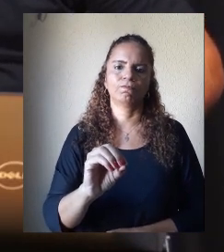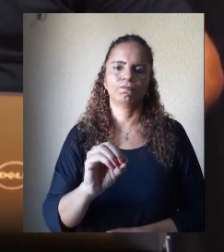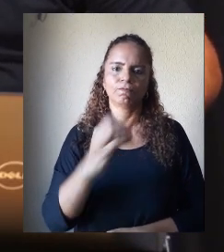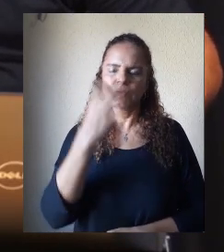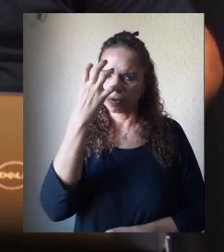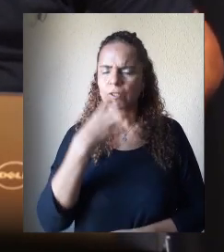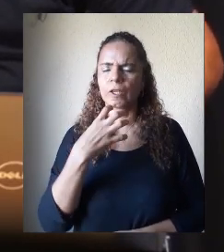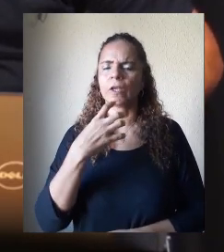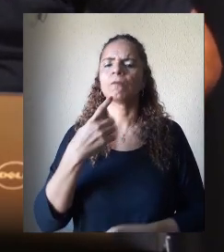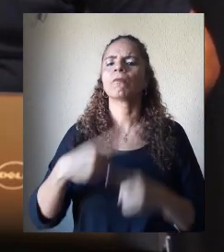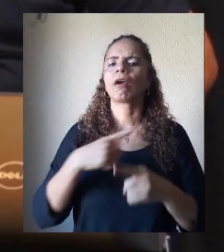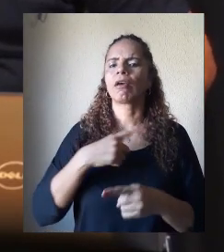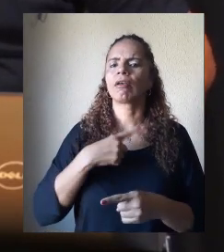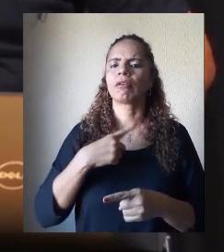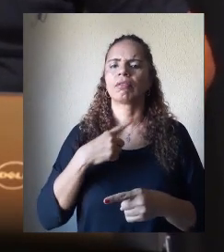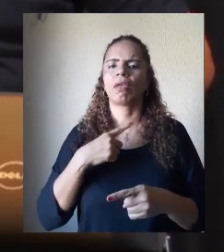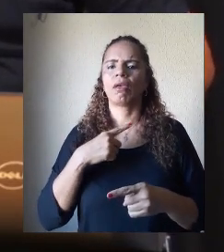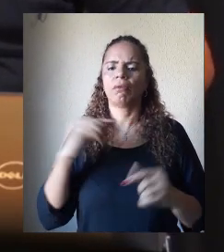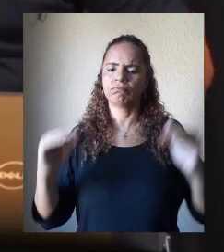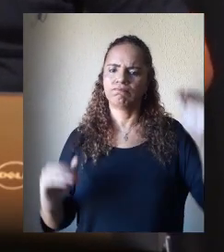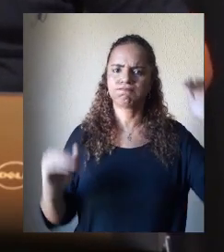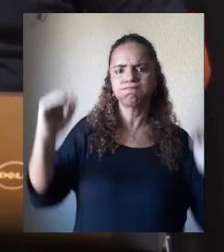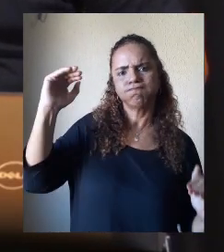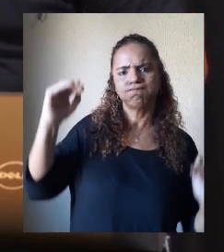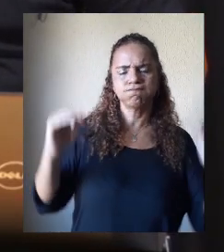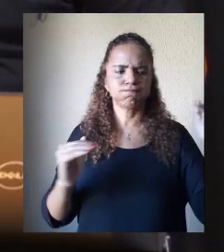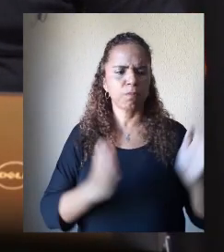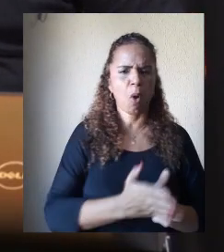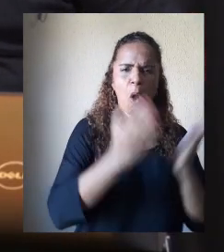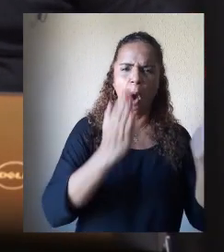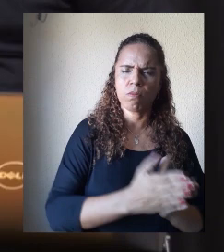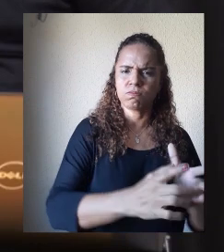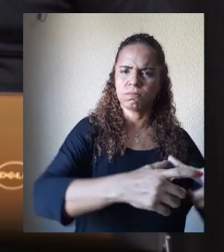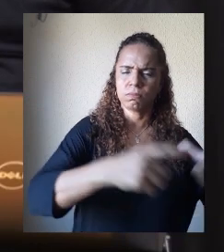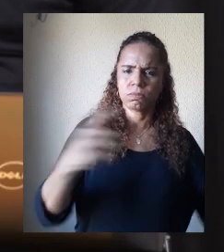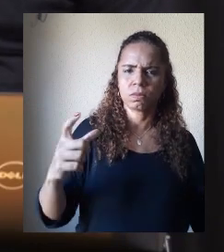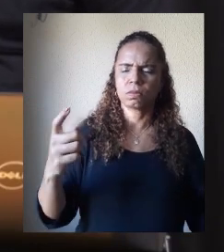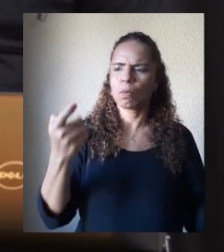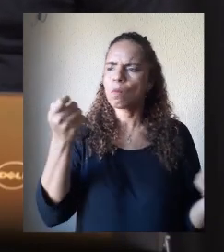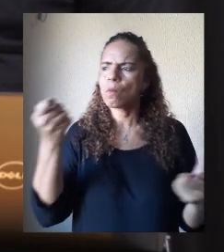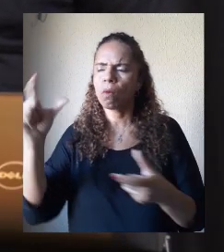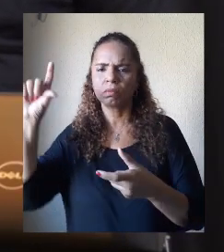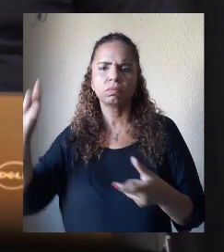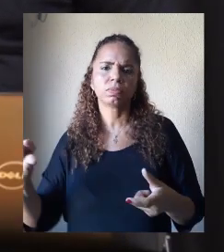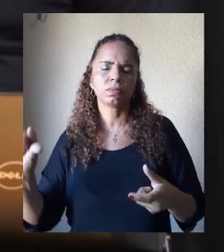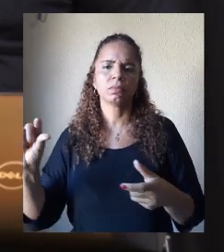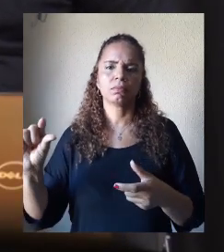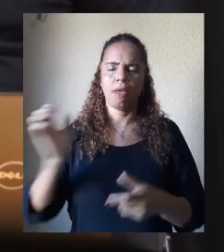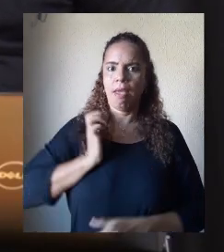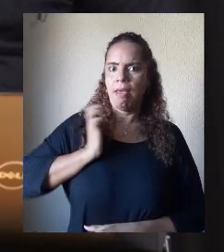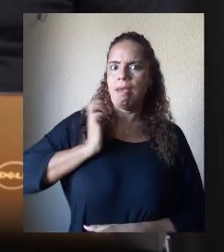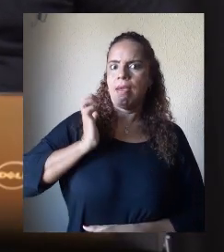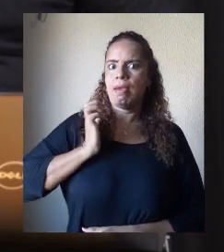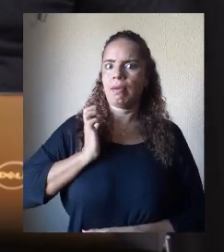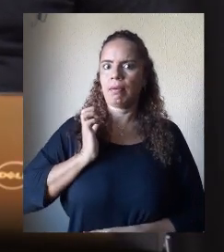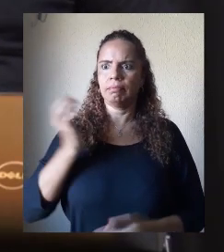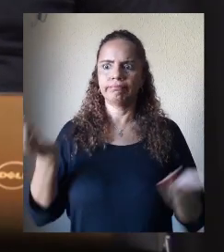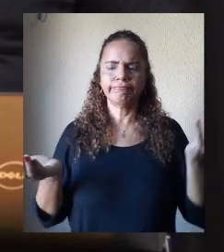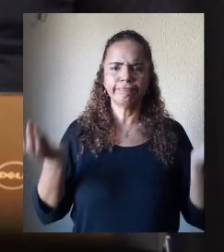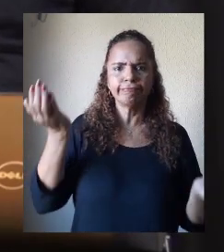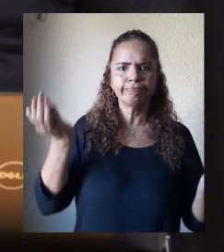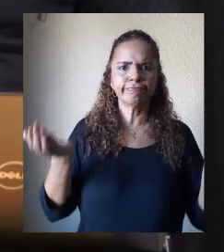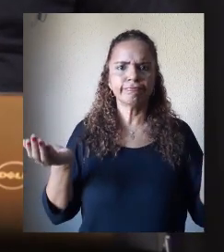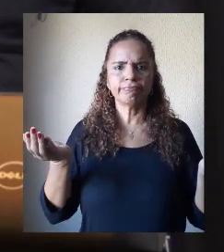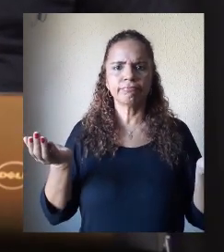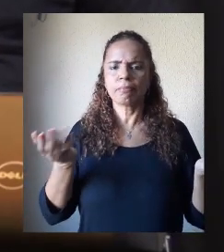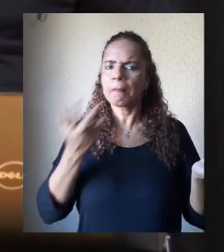gera tremendas desigualdades, a gente fica diante de uma situação próxima